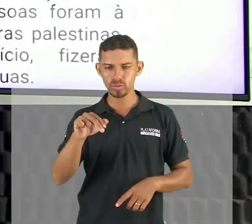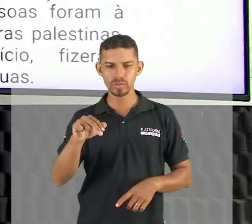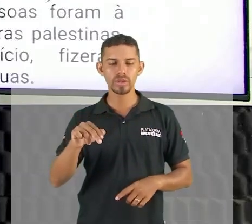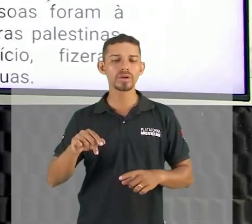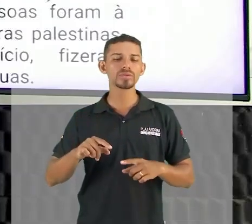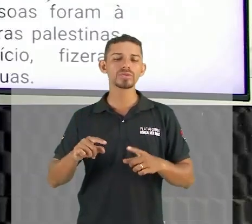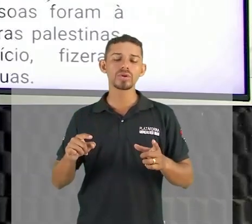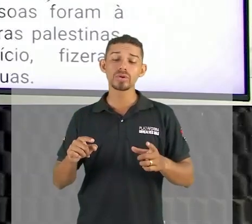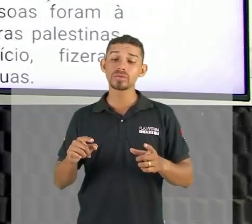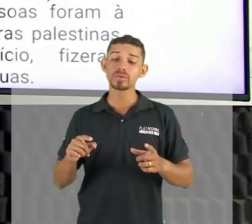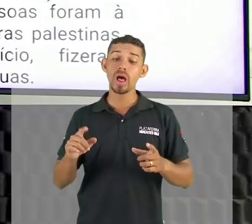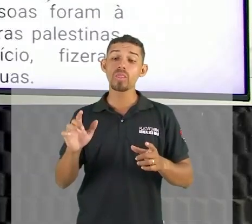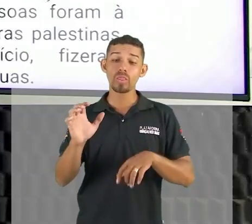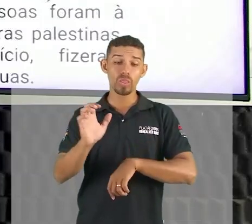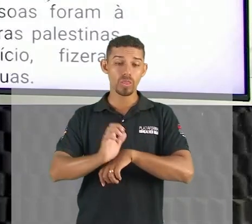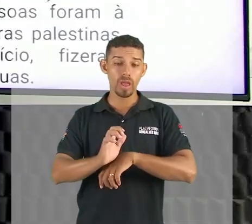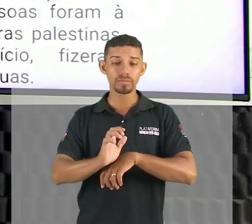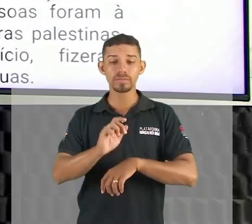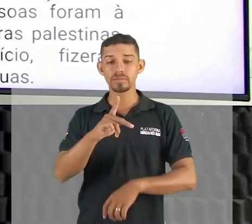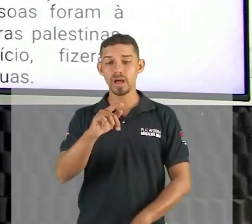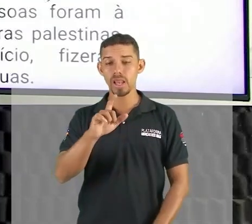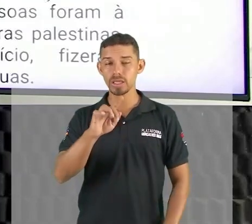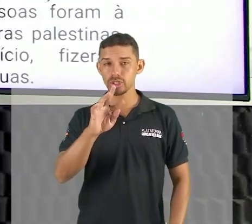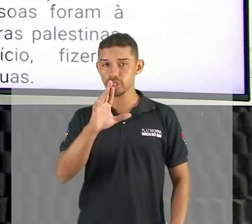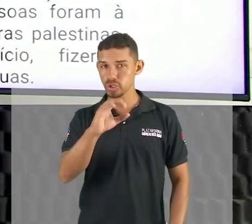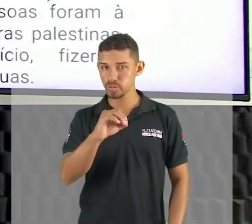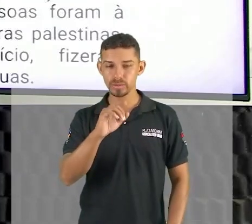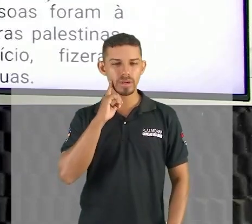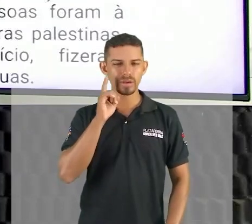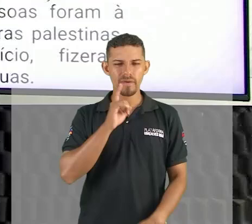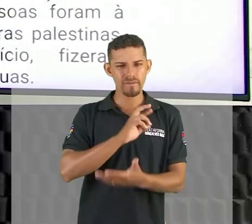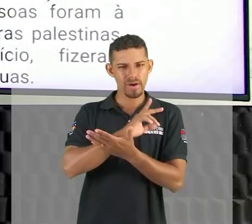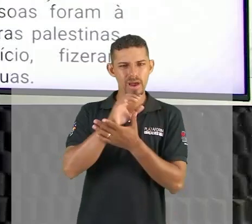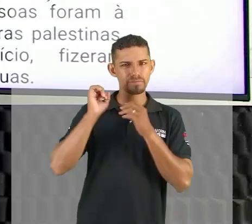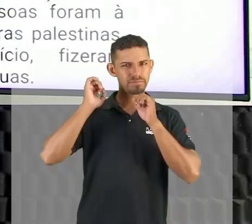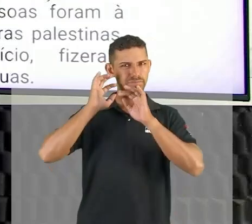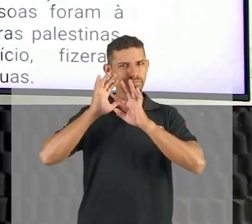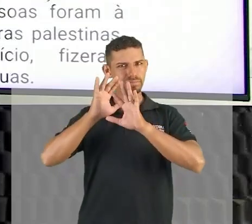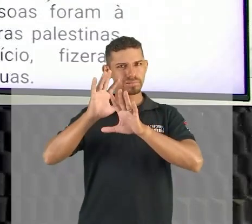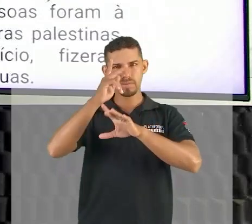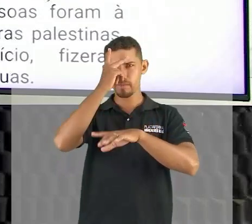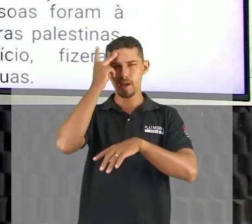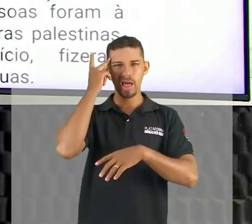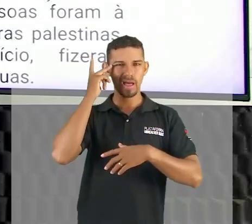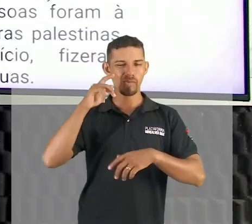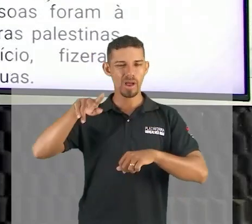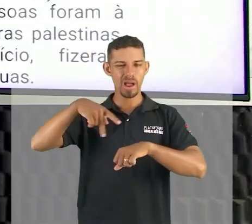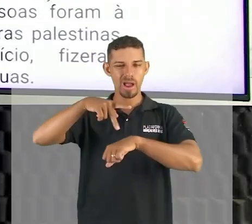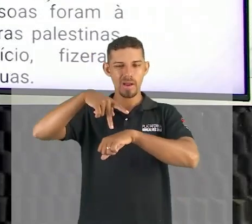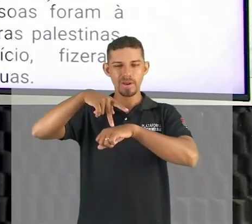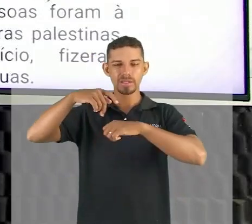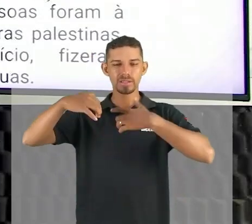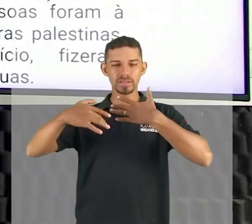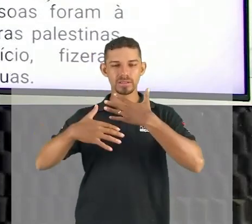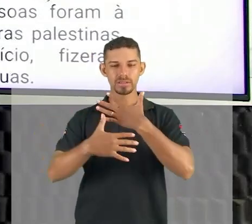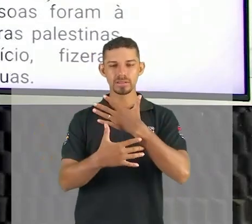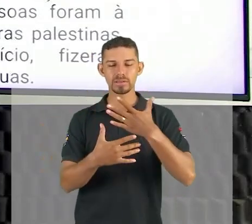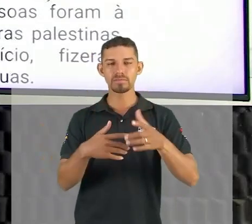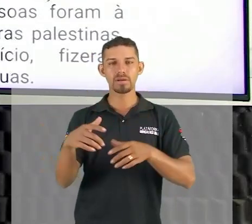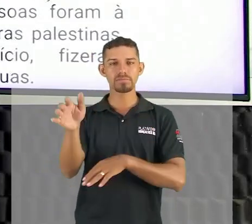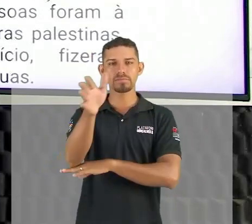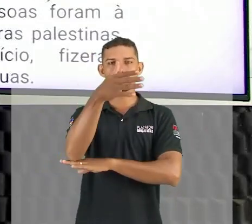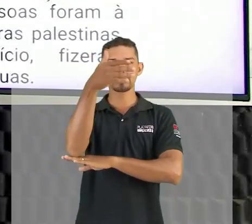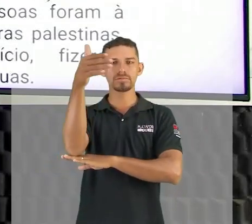Estado palestino. Depois da aprovação da resolução, centenas de pessoas foram à praça da cidade com